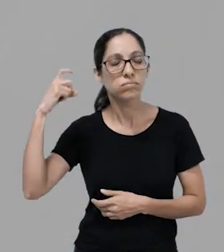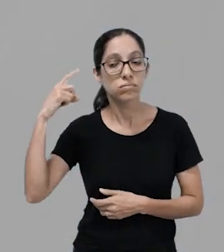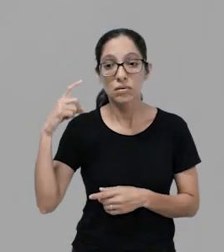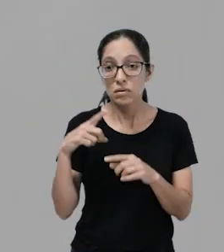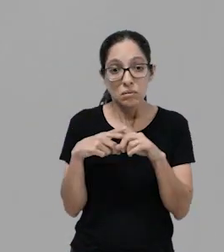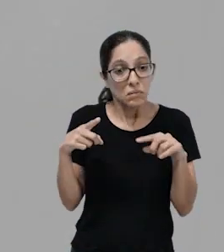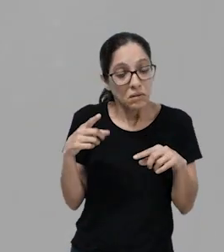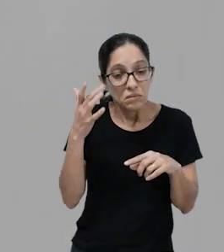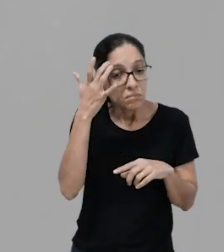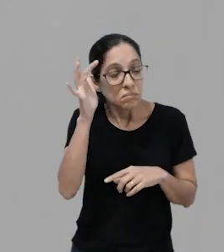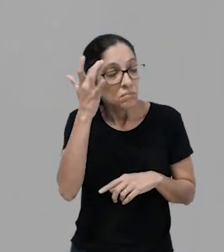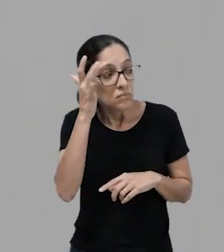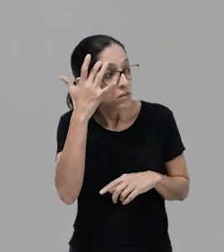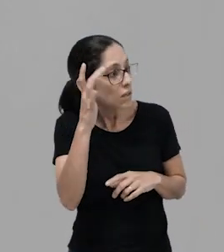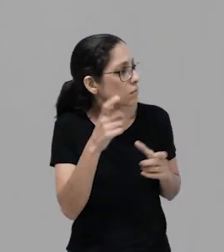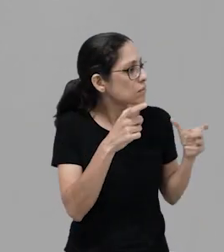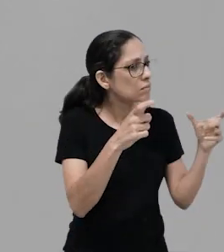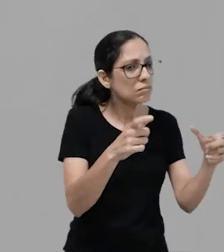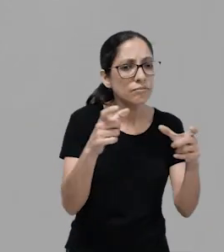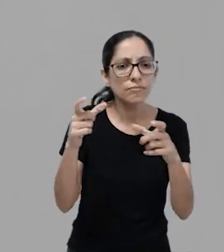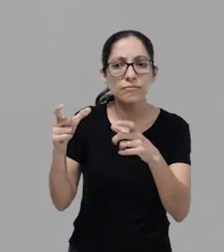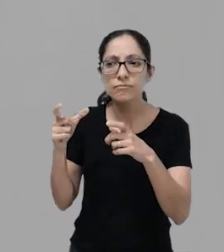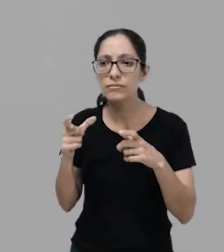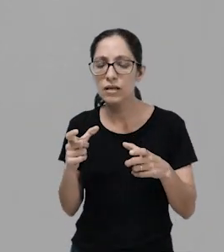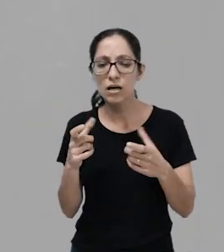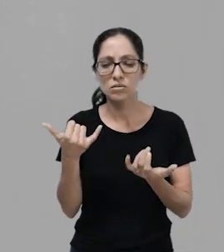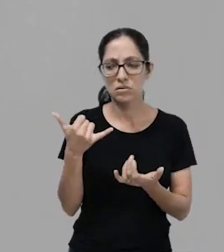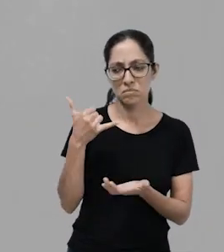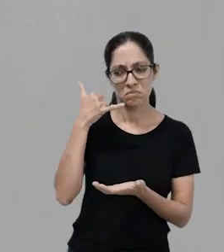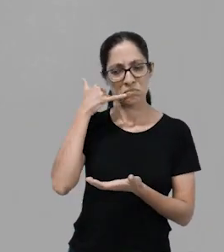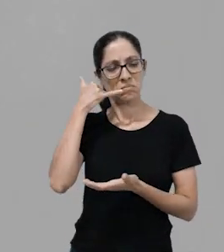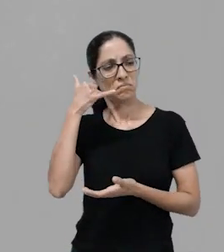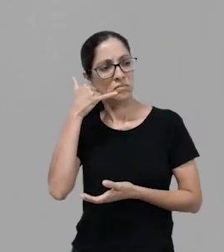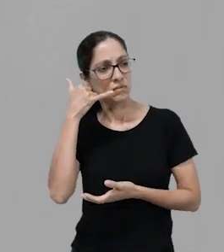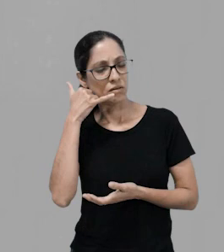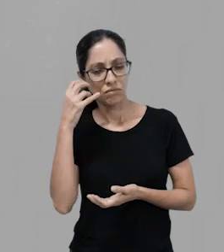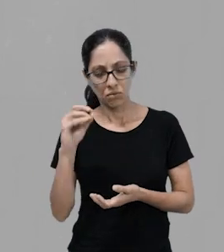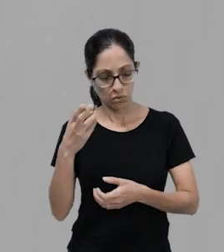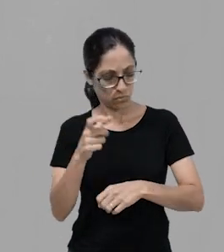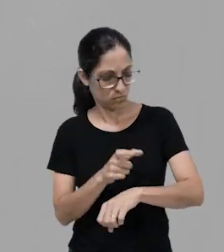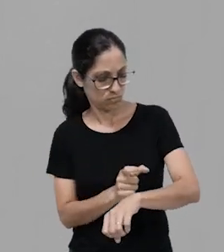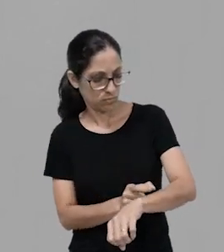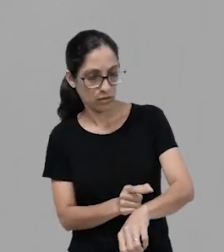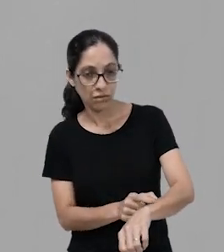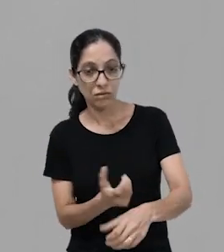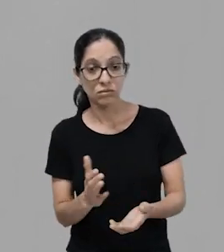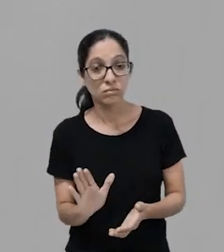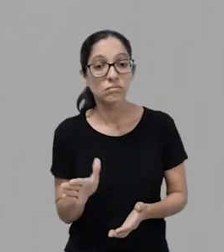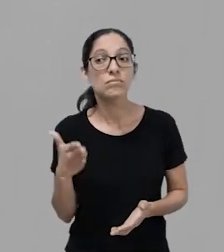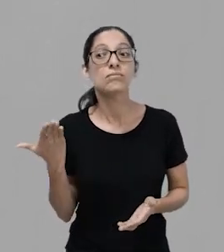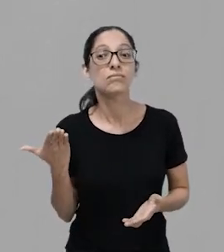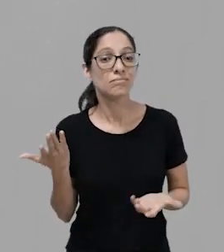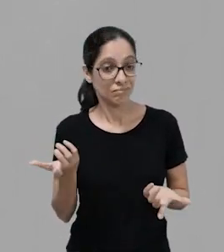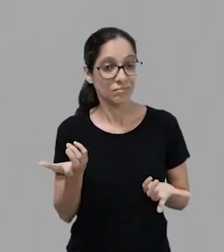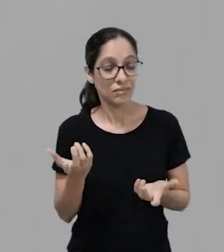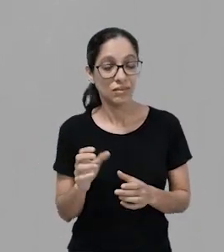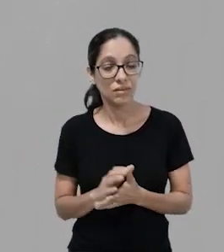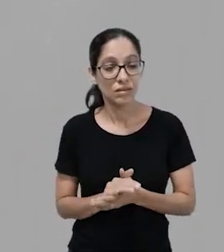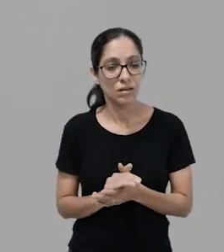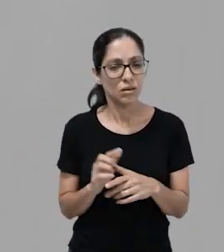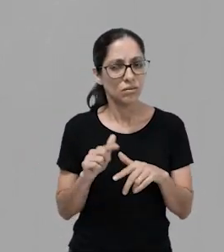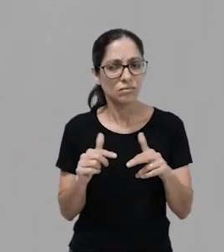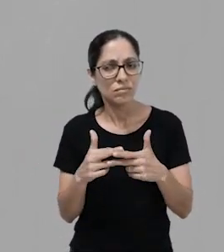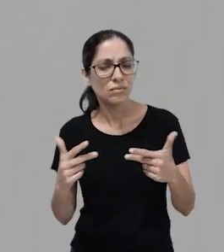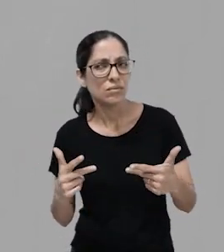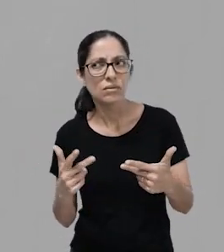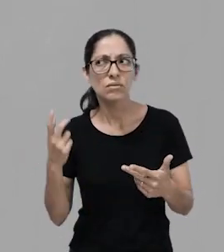mas você não sabe exatamente onde que está. Se é no telefone, se é no relógio, qual é o objeto ou